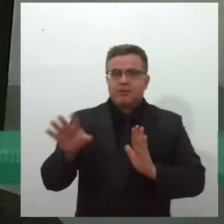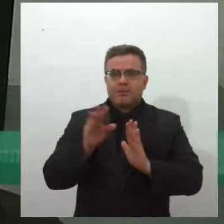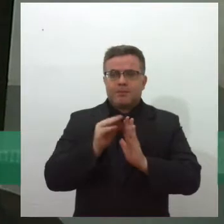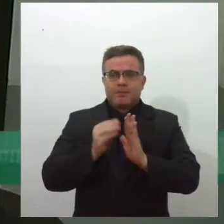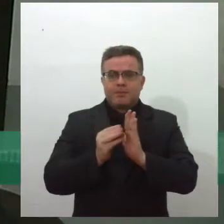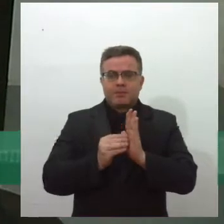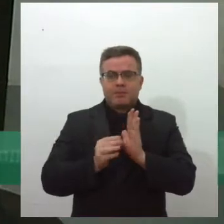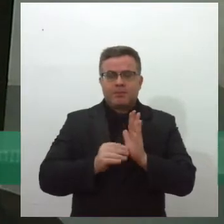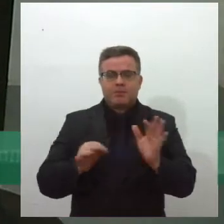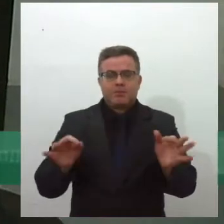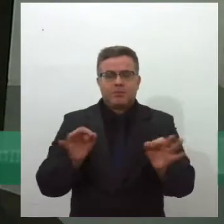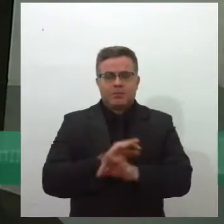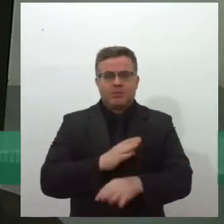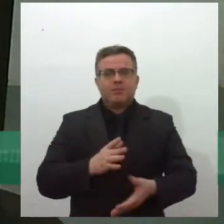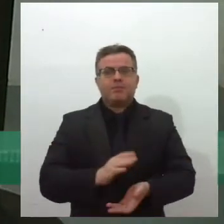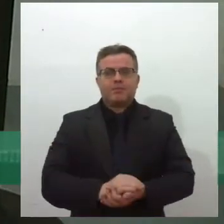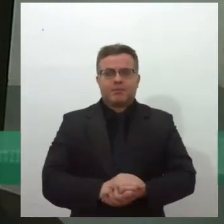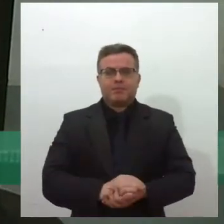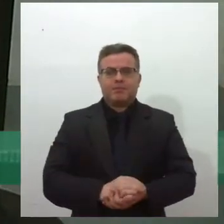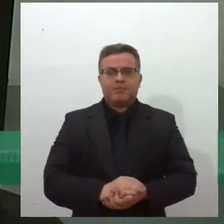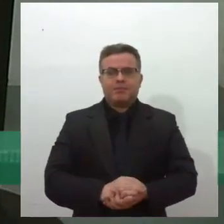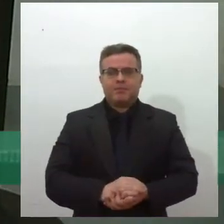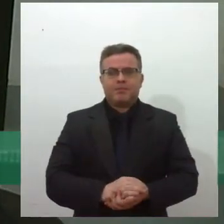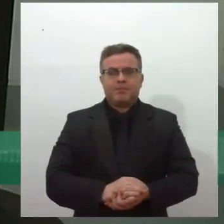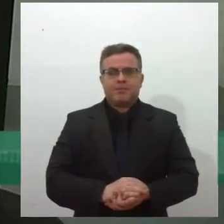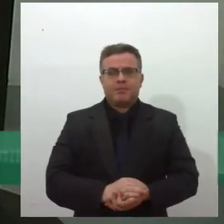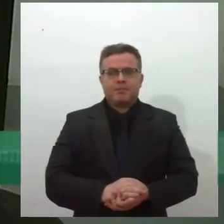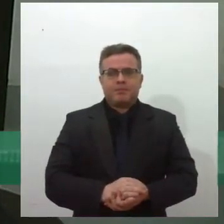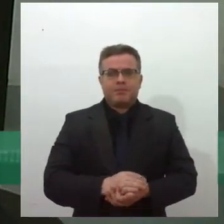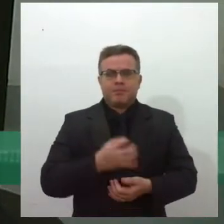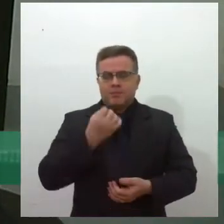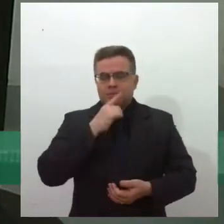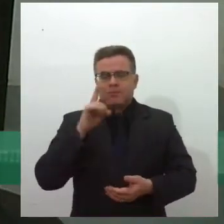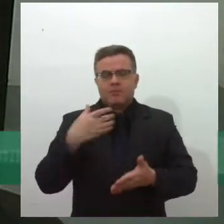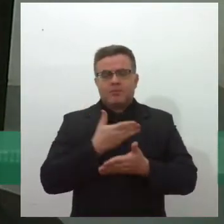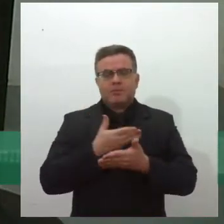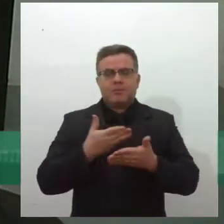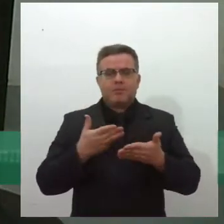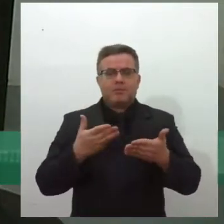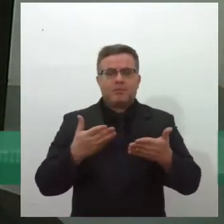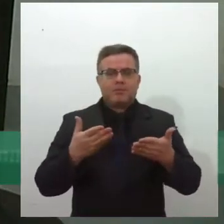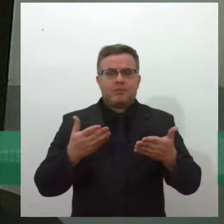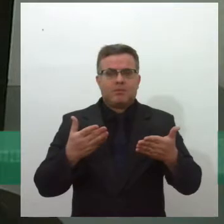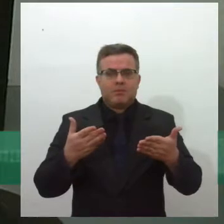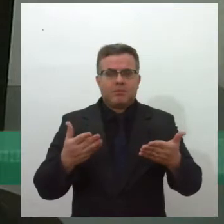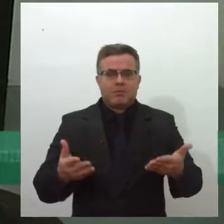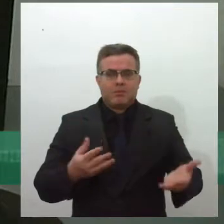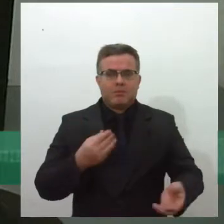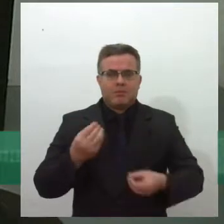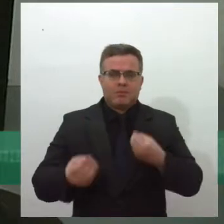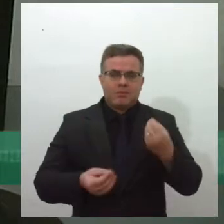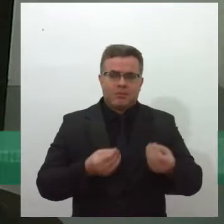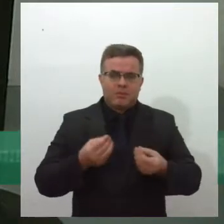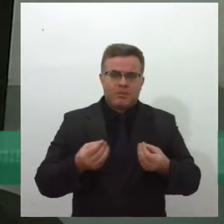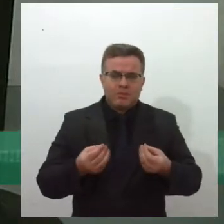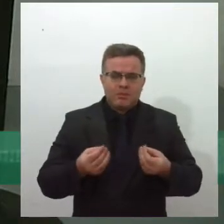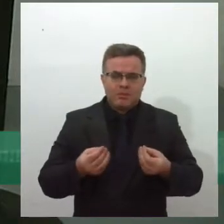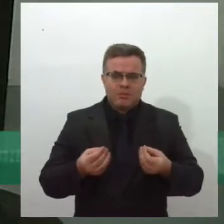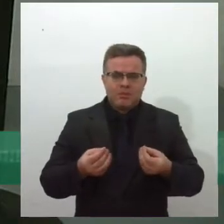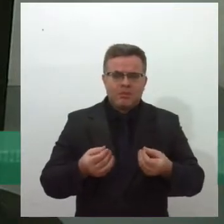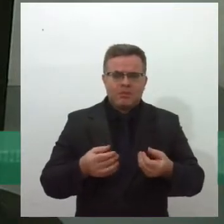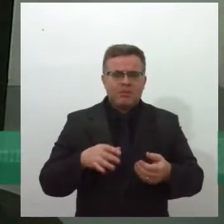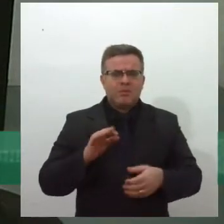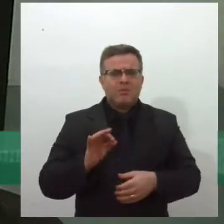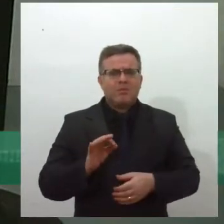contraíram aí a Covid-19. Bom dia a todos. Só uma pequena correção, meu nome é Marco Túlio Sintra.